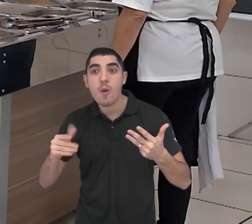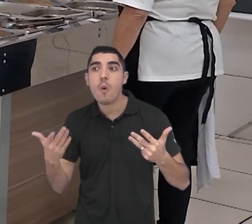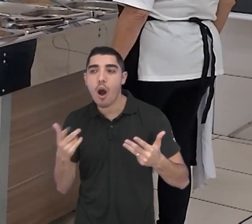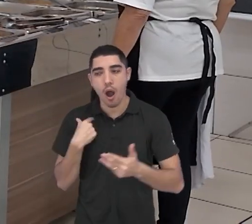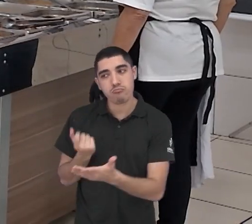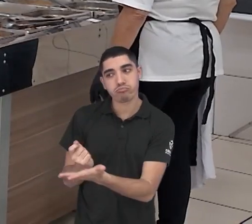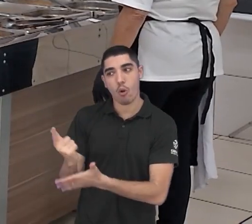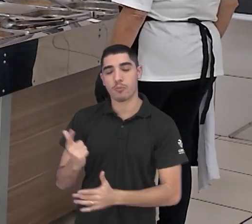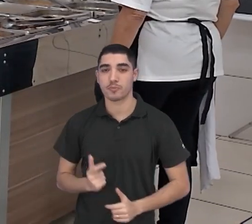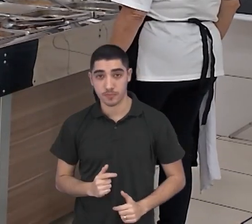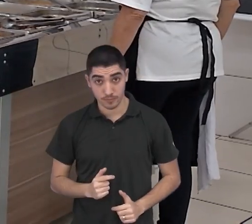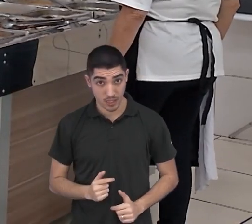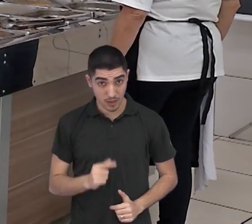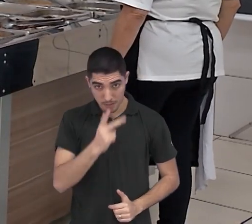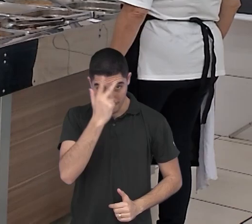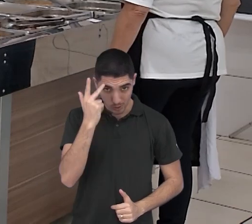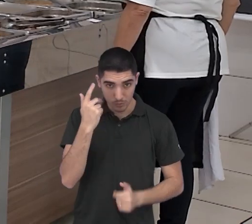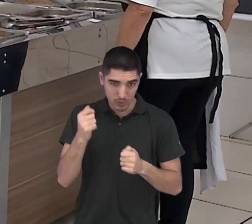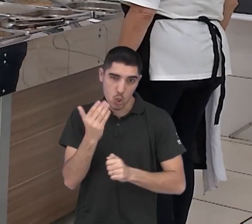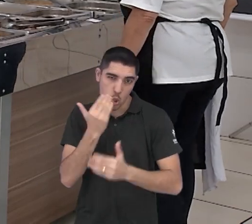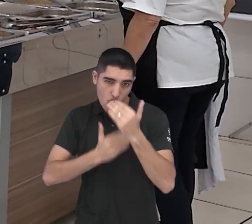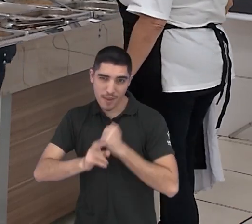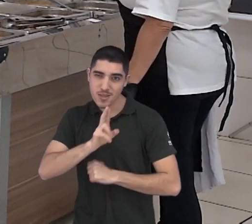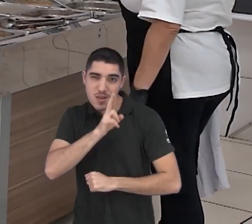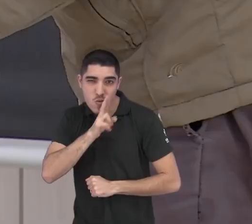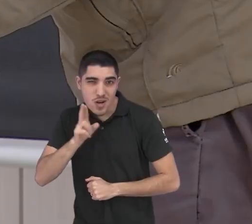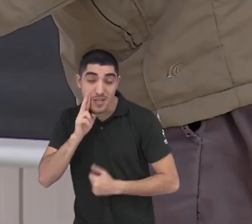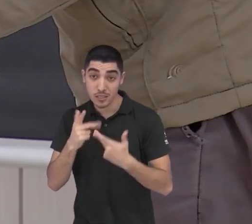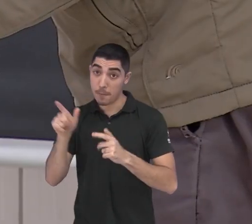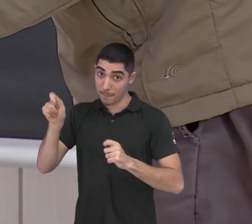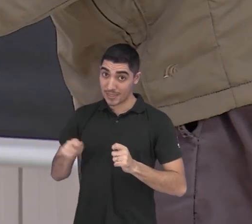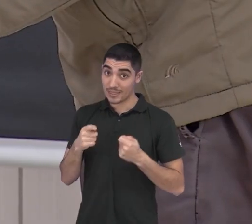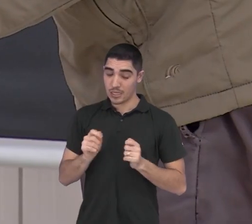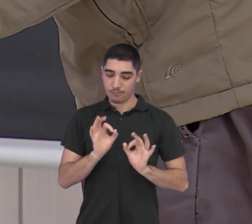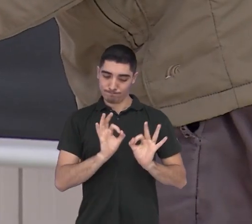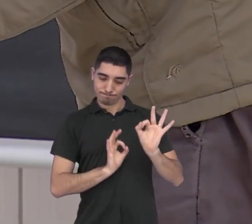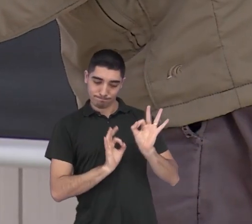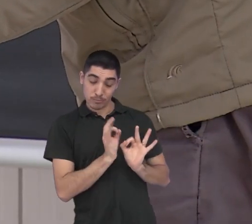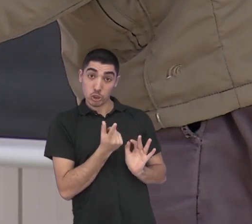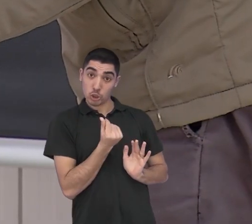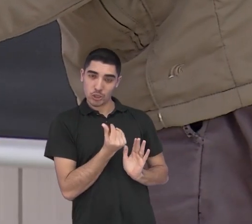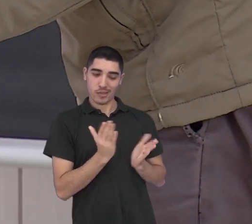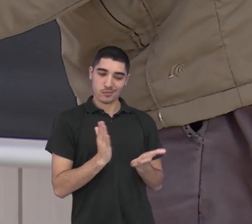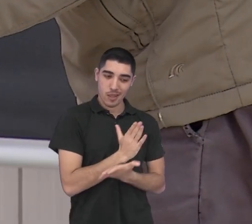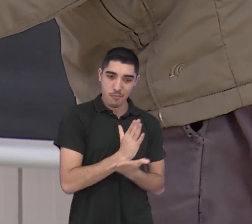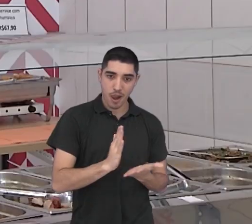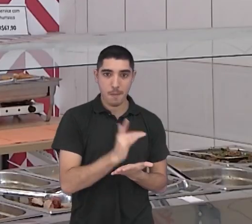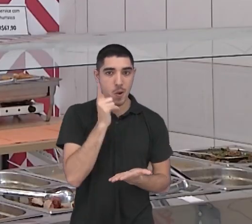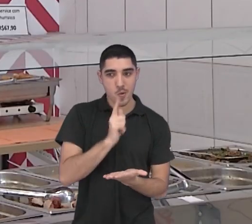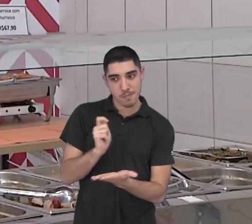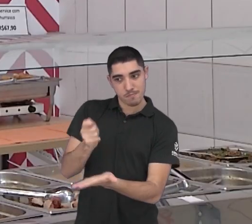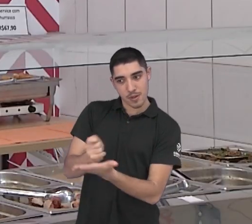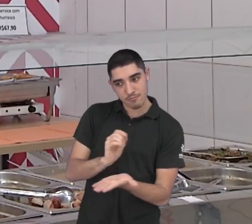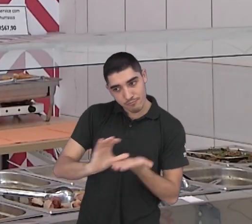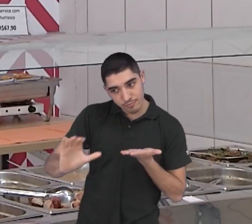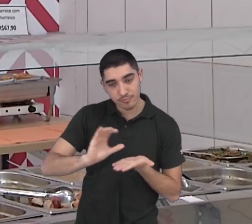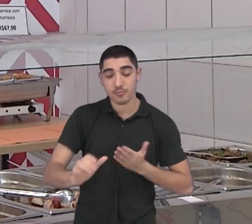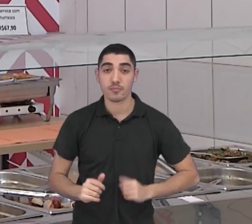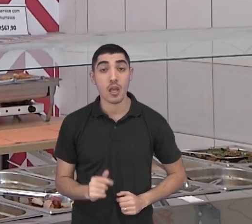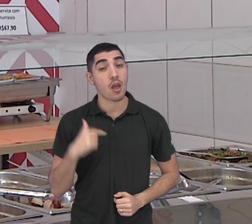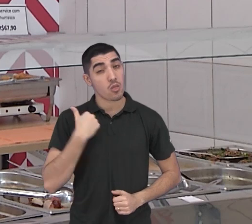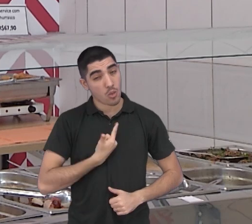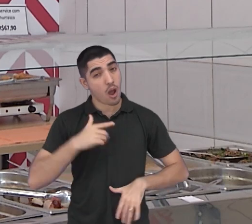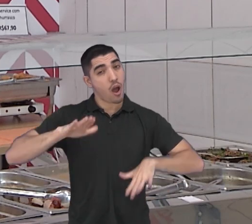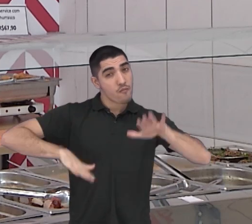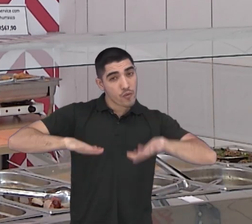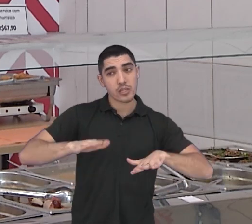E para quem precisa comer fora de casa, o planejamento e o equilíbrio também são essenciais. A gente tem variado, né?